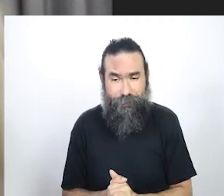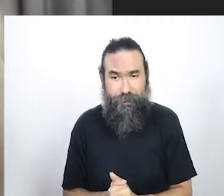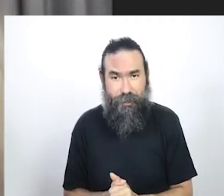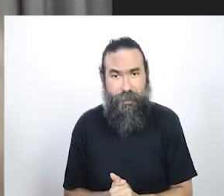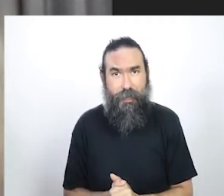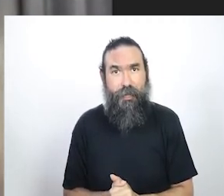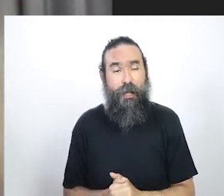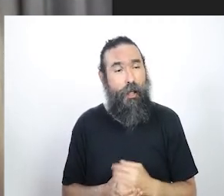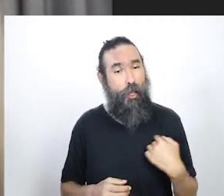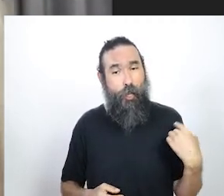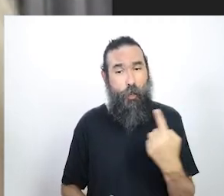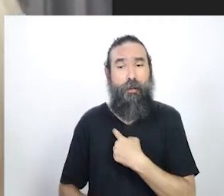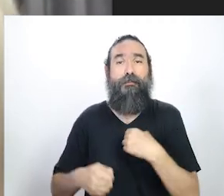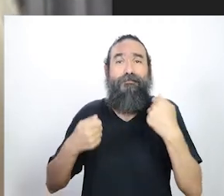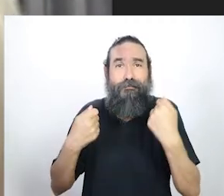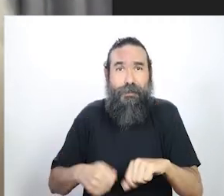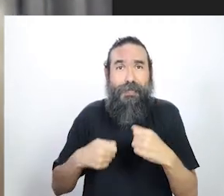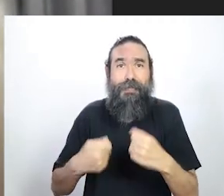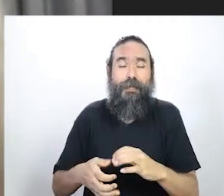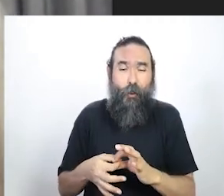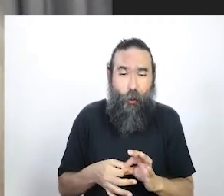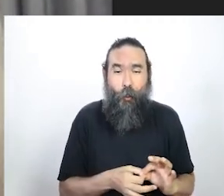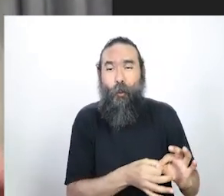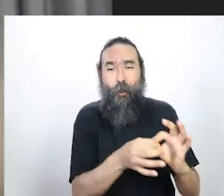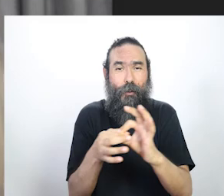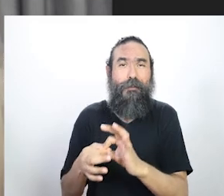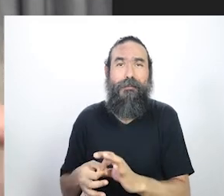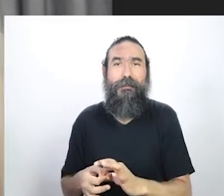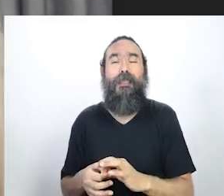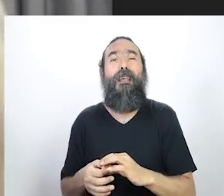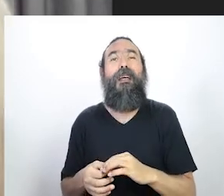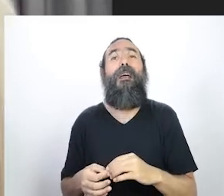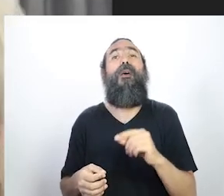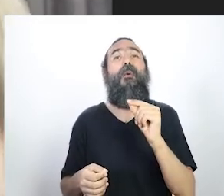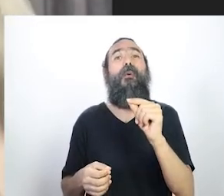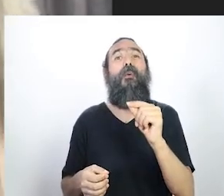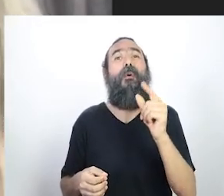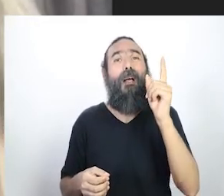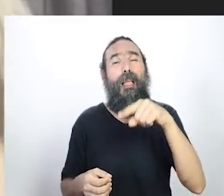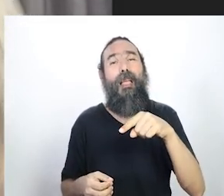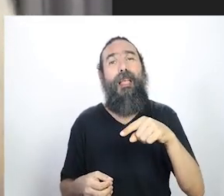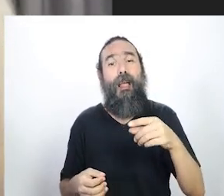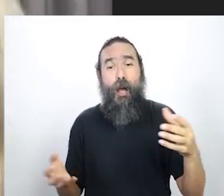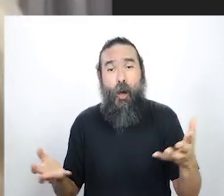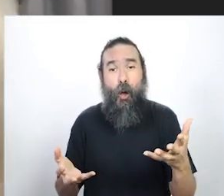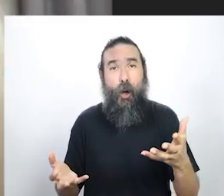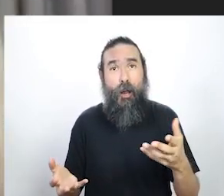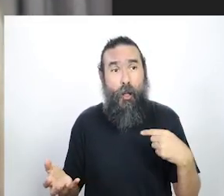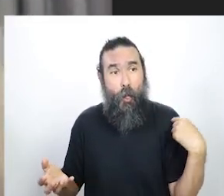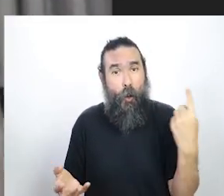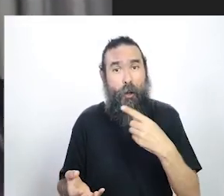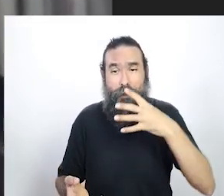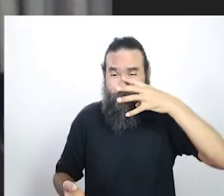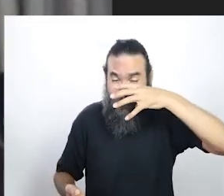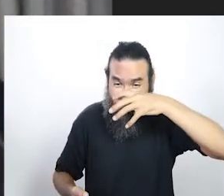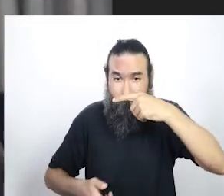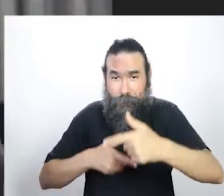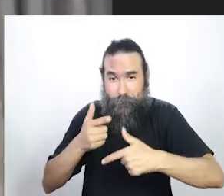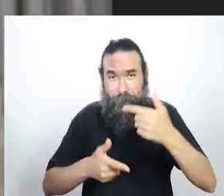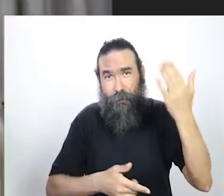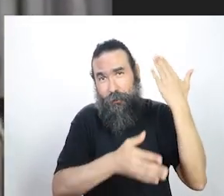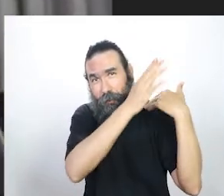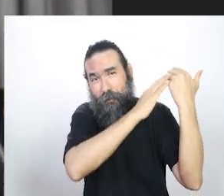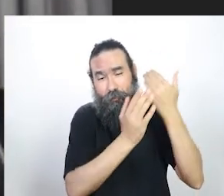mantemos ativos e mobilizados, isso é fruto dessa construção deste momento,